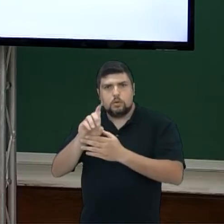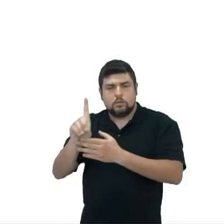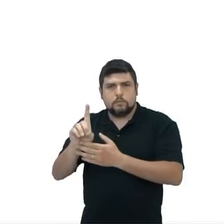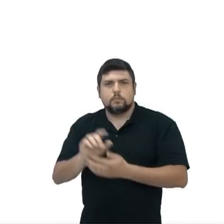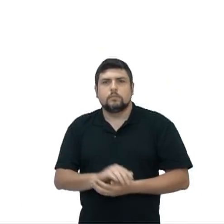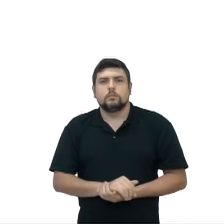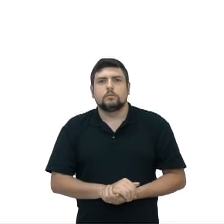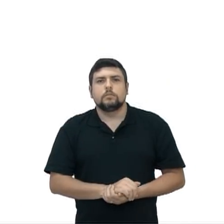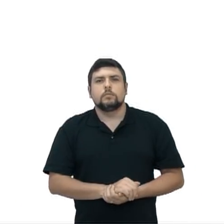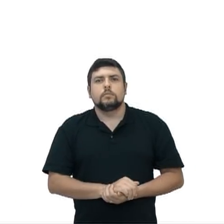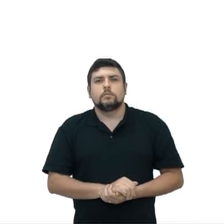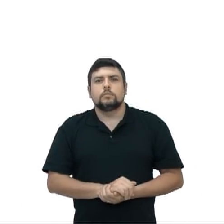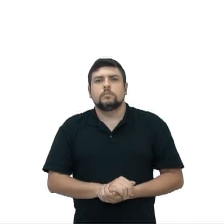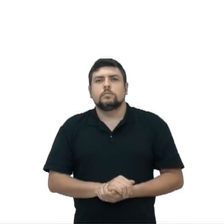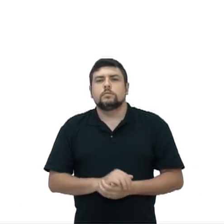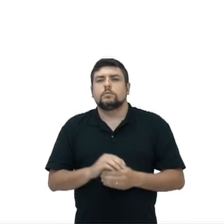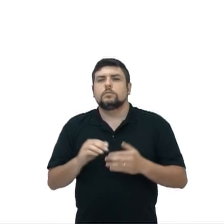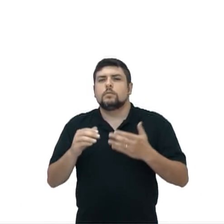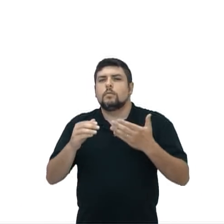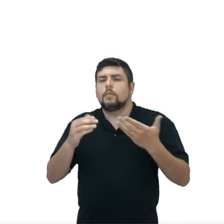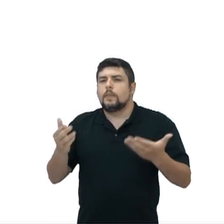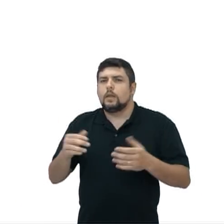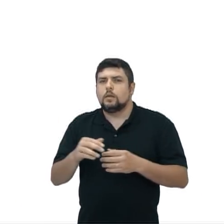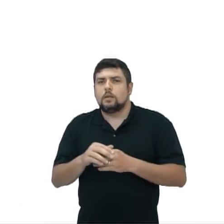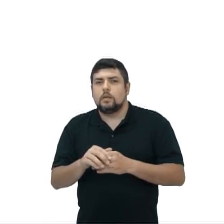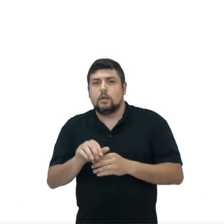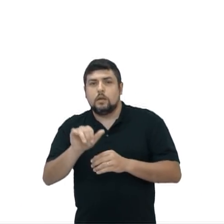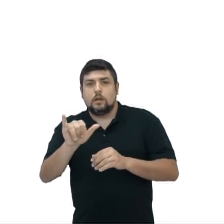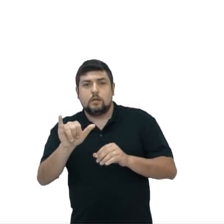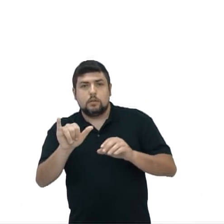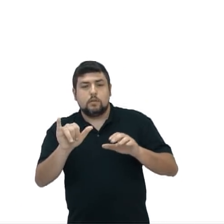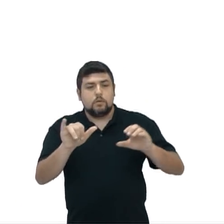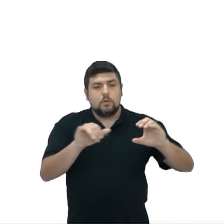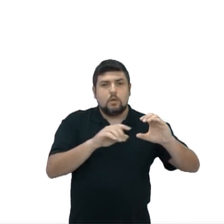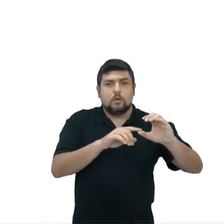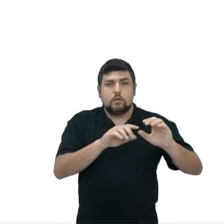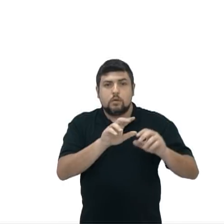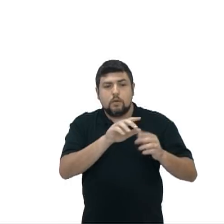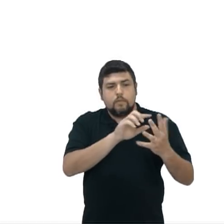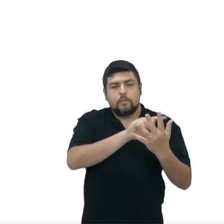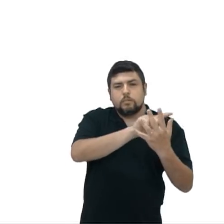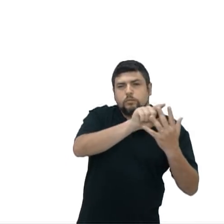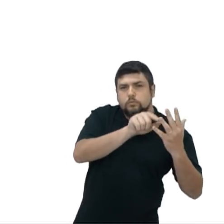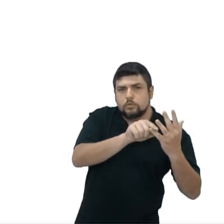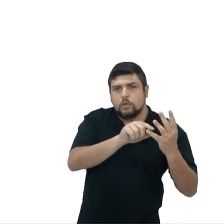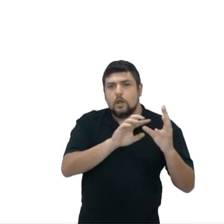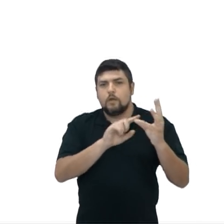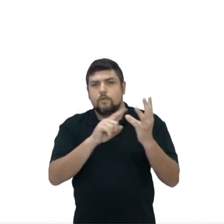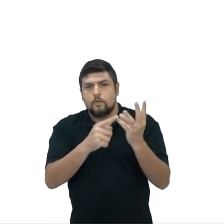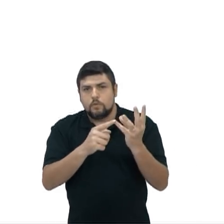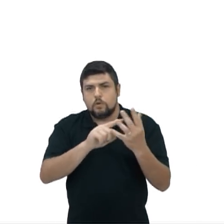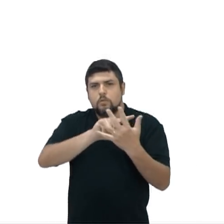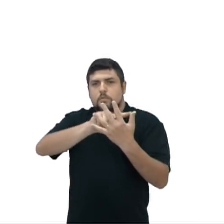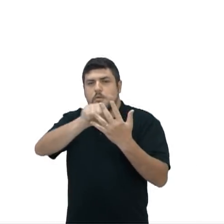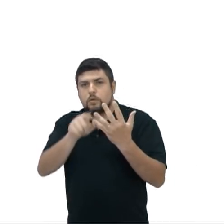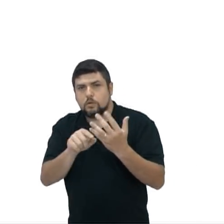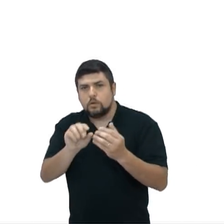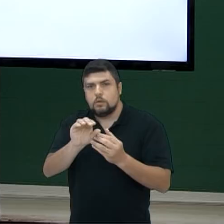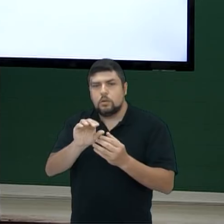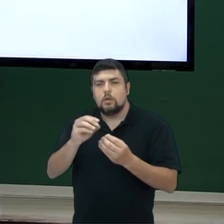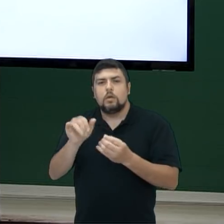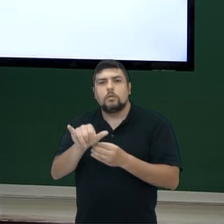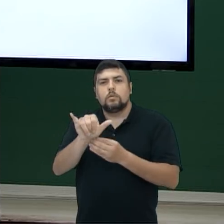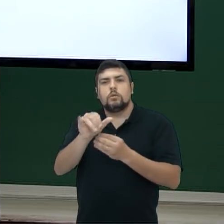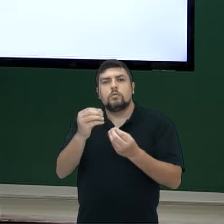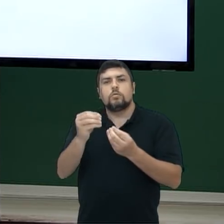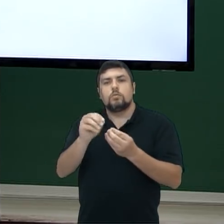aquela agência de turismo, consoante, vogal, consoante. O que eu vou fazer? Eu vou dobrar a última consoante.